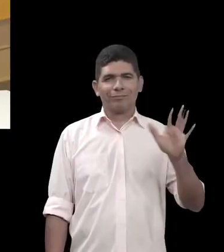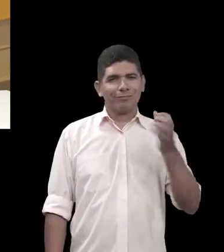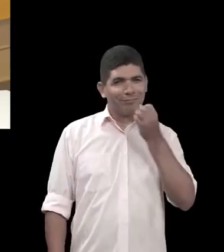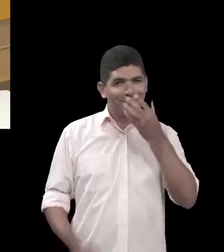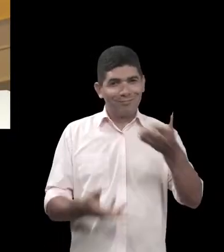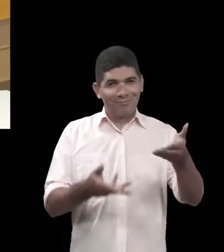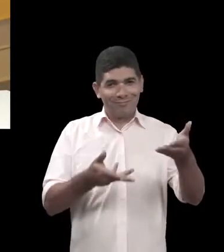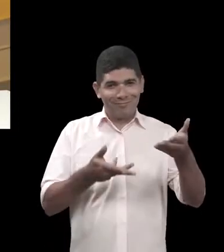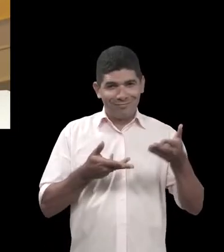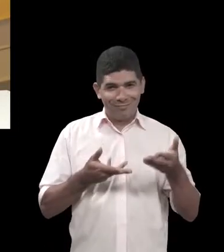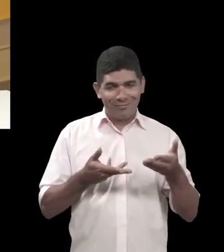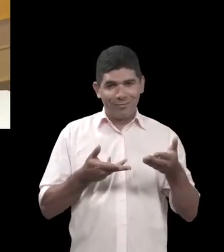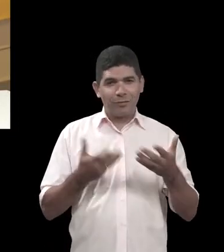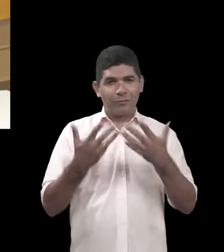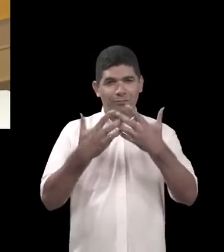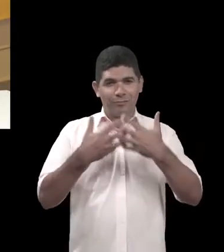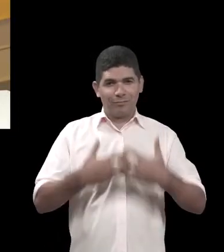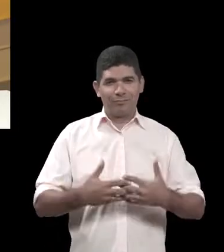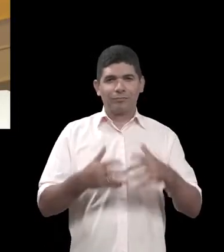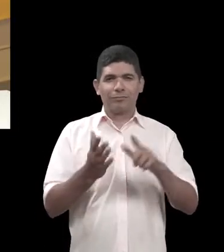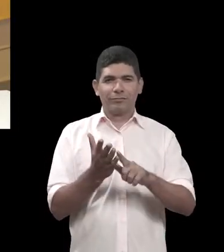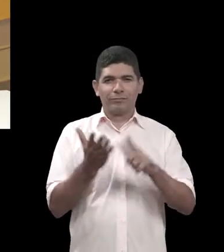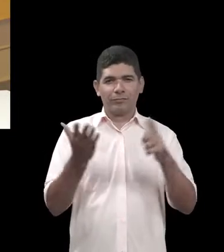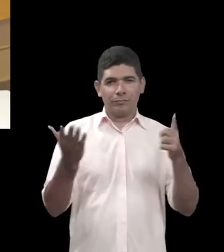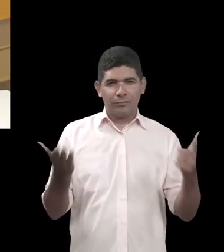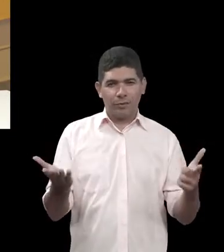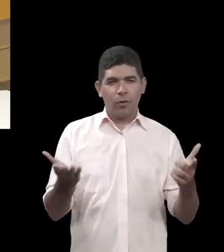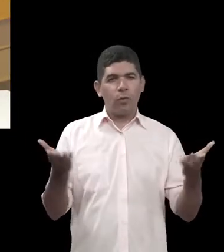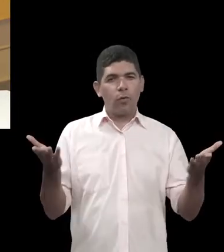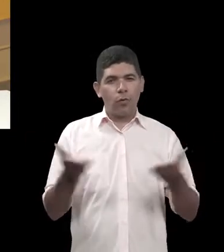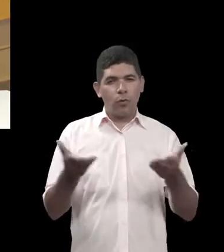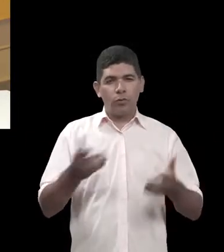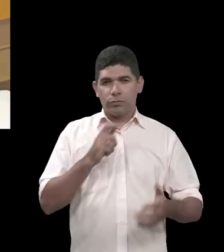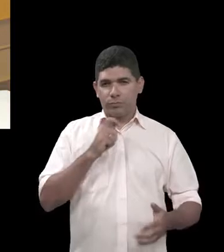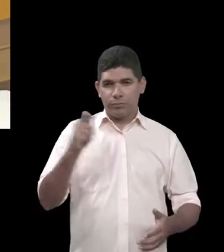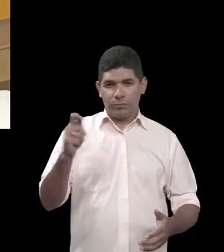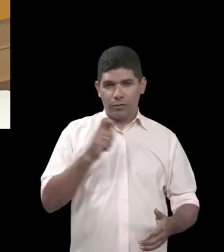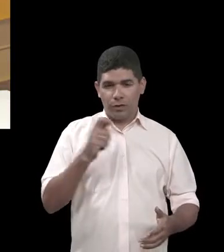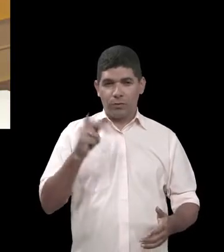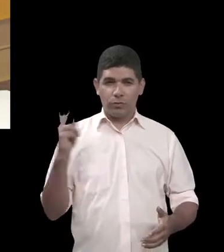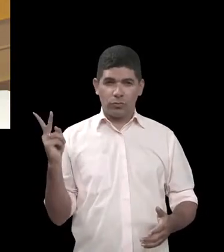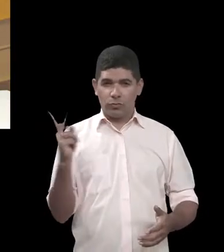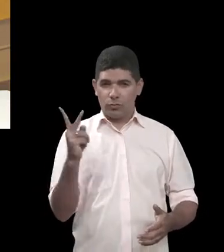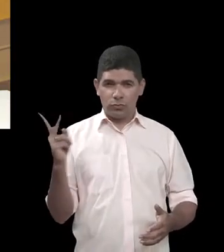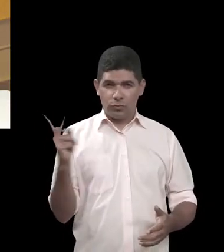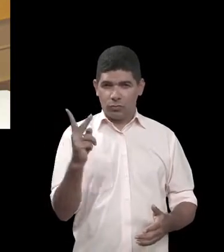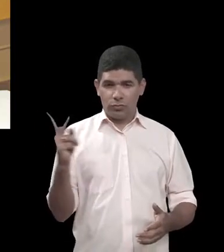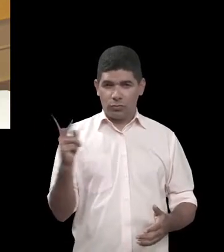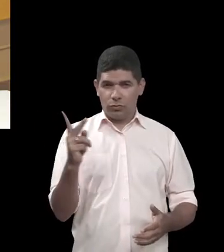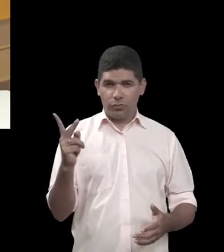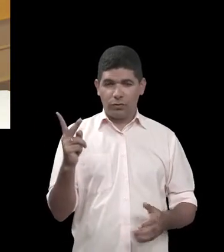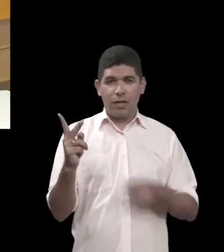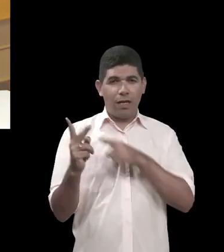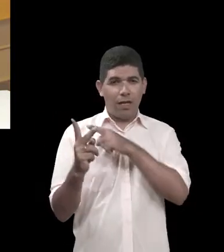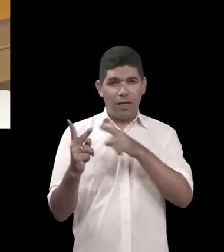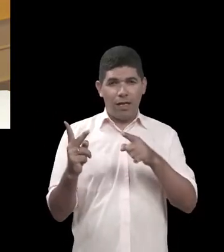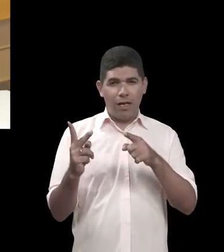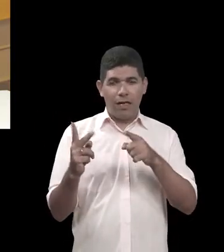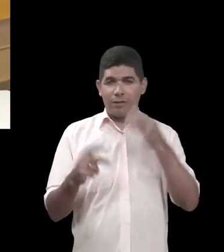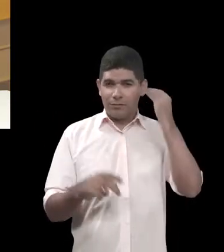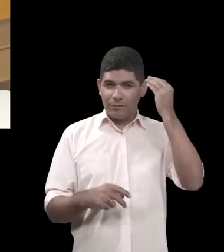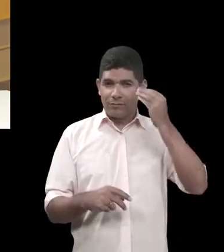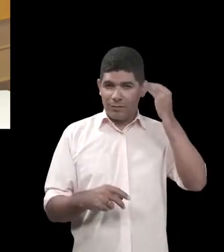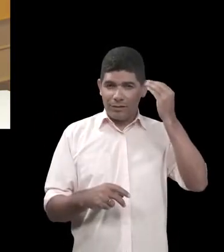Olá, seja bem-vindo a mais um programa Educação em Pauta. No programa de hoje eu converso com dois personagens que têm uma história atravessada através